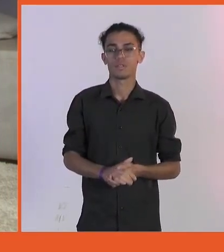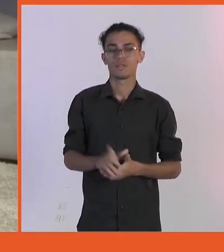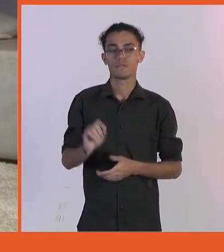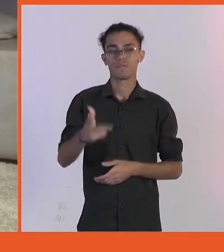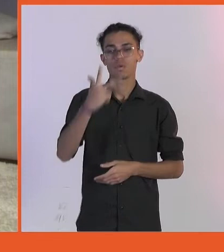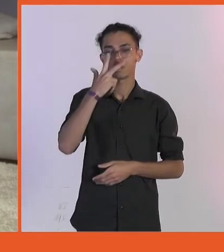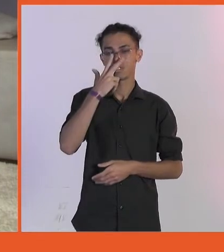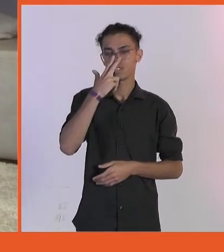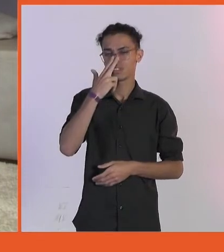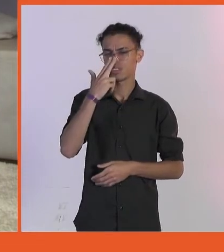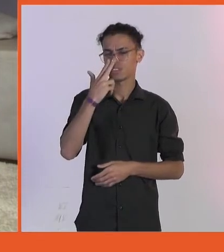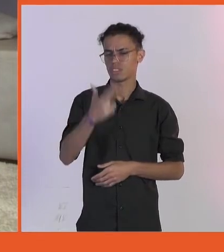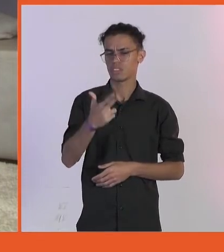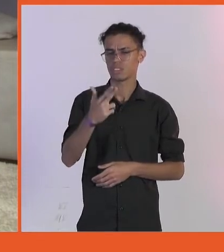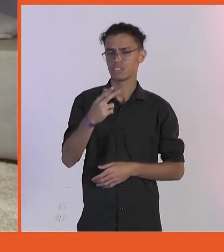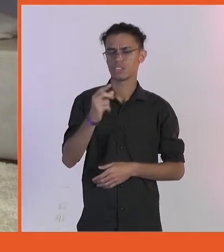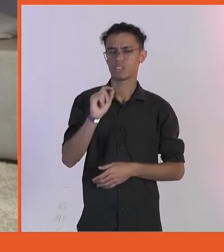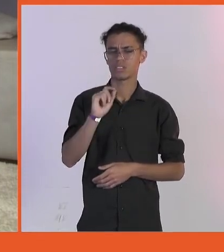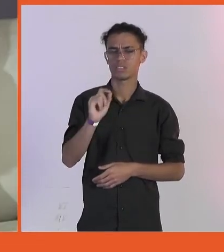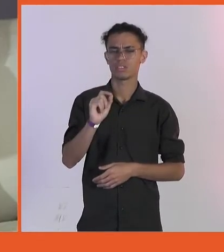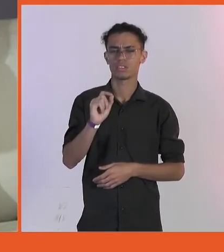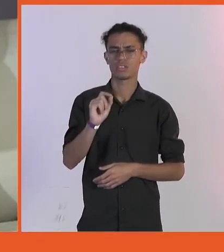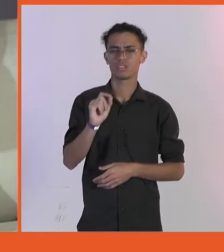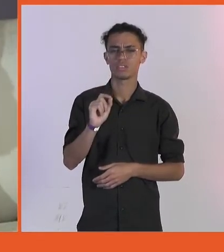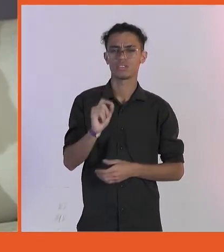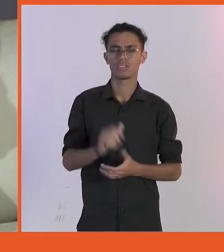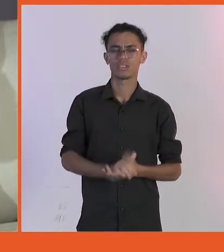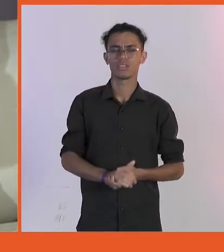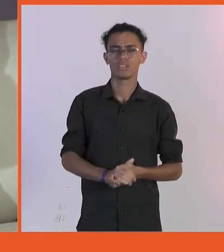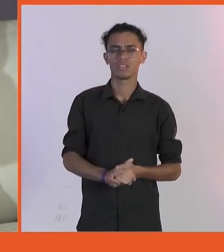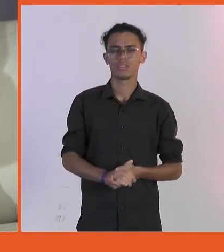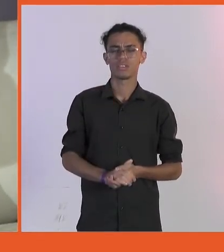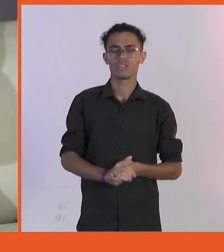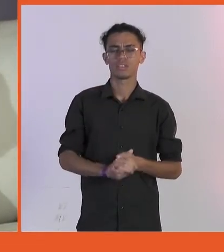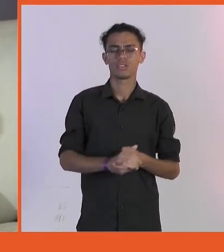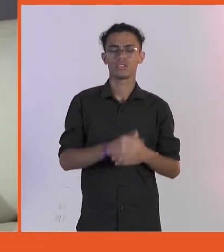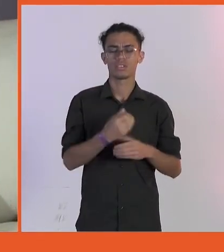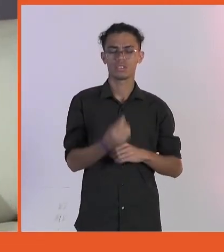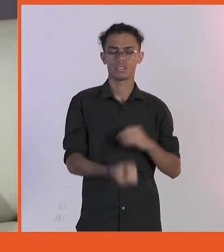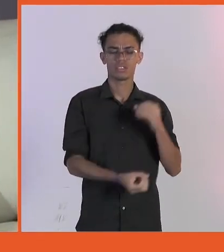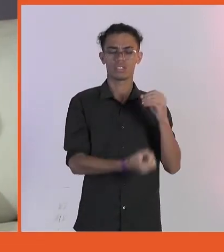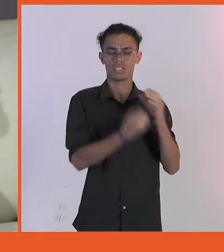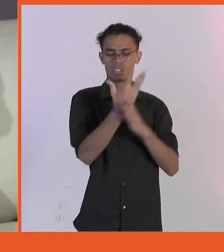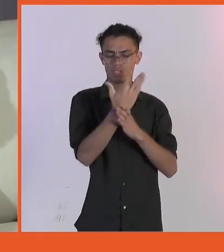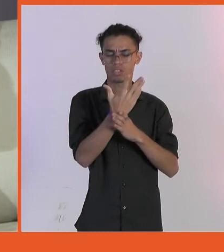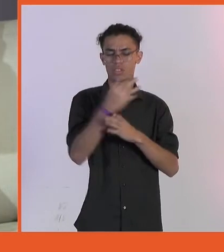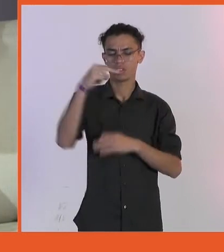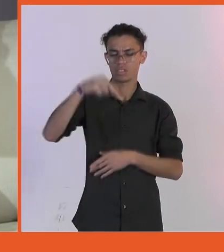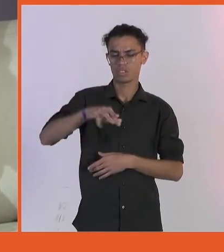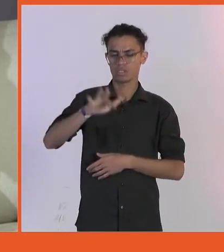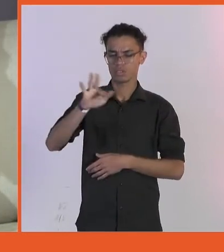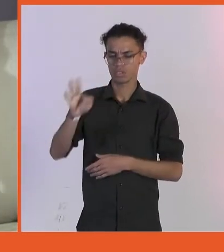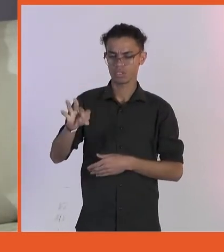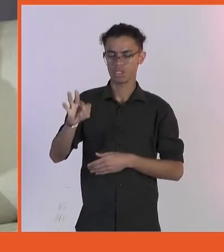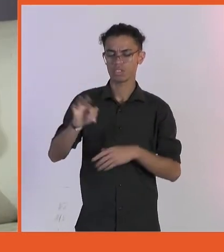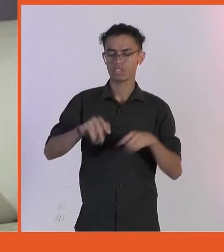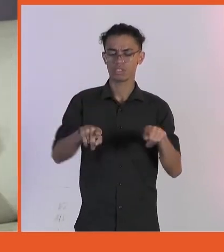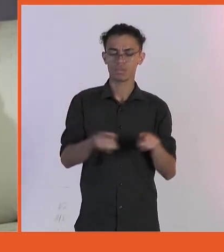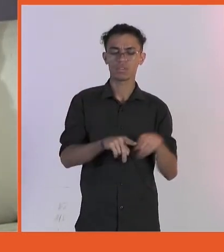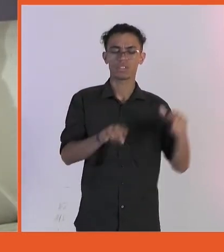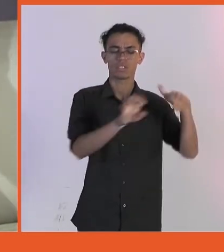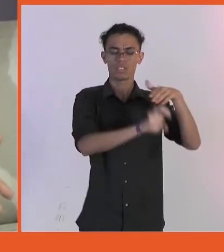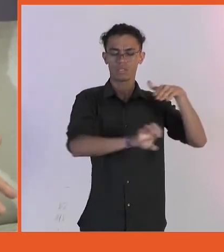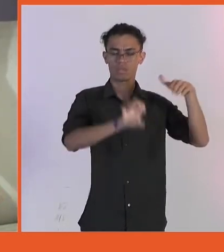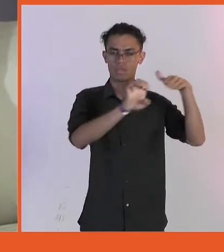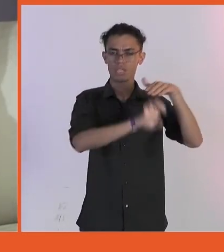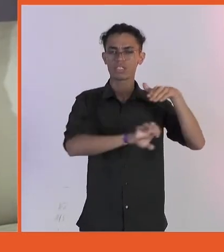criadores, a gente cai muito de gaiato, né? Na coisa da... A gente é um criador, de repente a gente está emitindo nota, está indo atrás de abrir empresa, coisas que, tipo, a